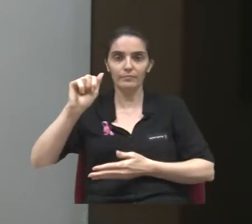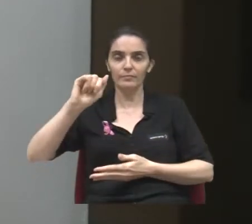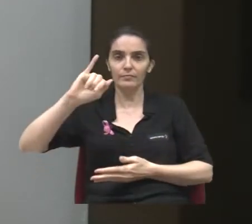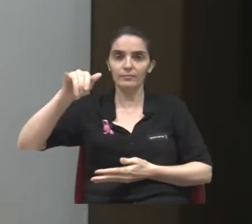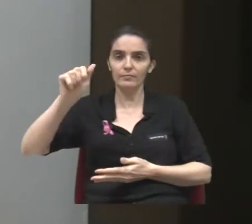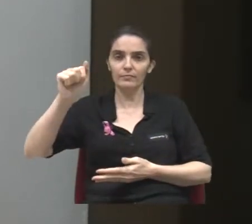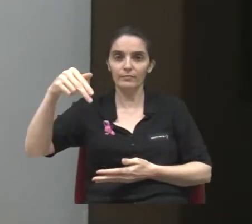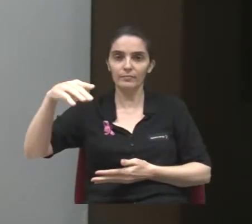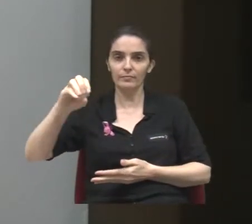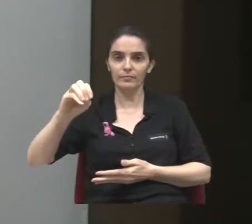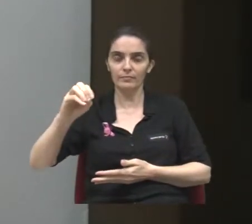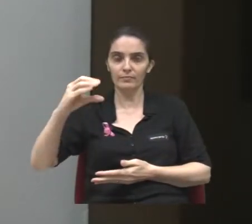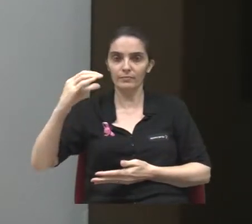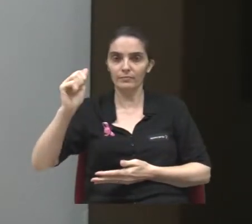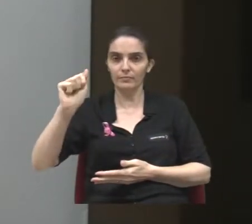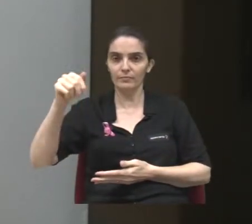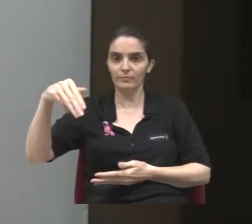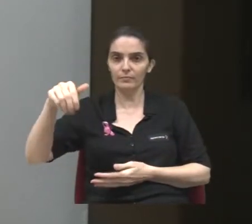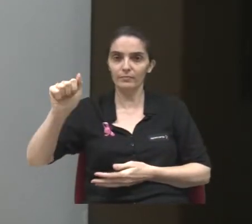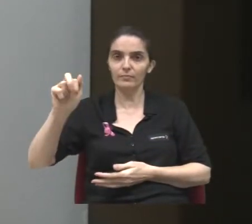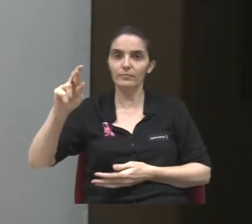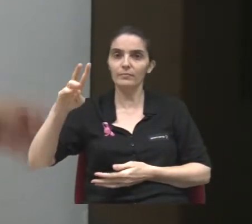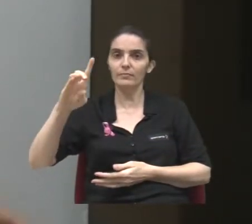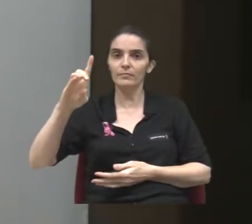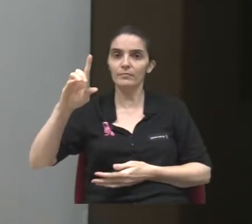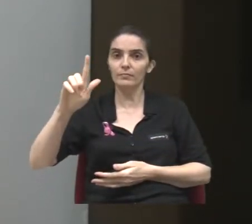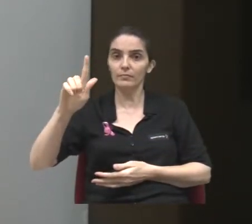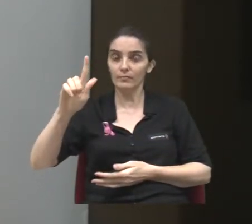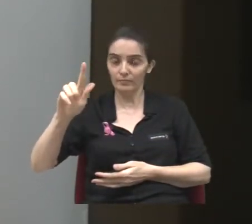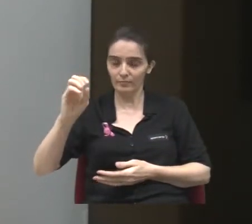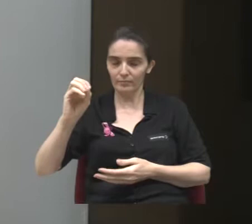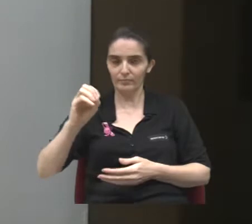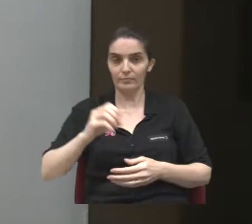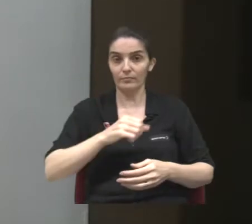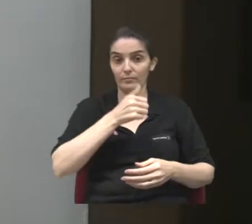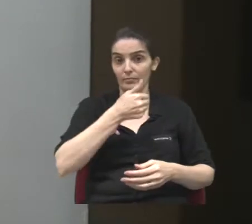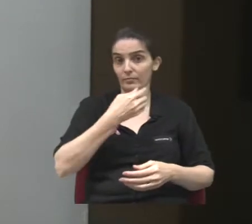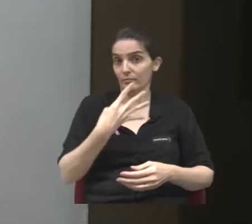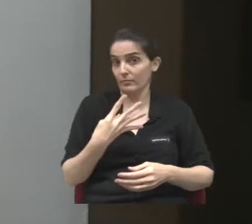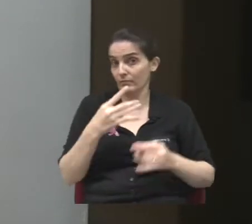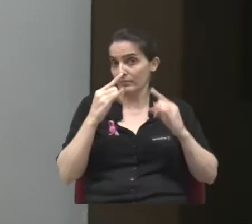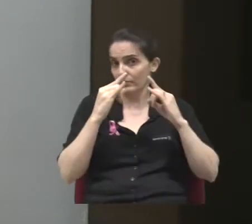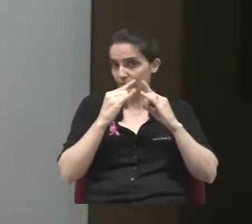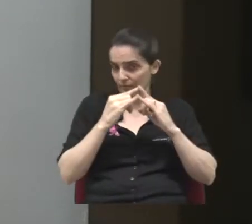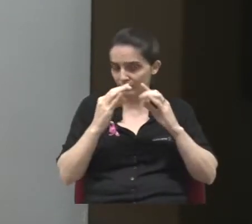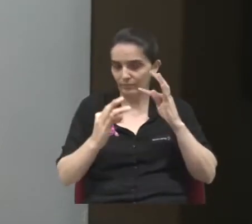município, pela realização da 14ª Feira de Projetos e Tecnologia,